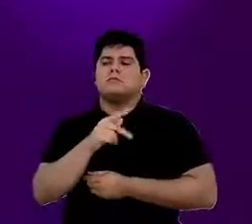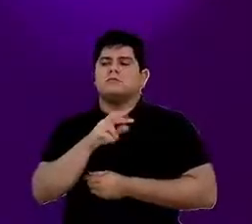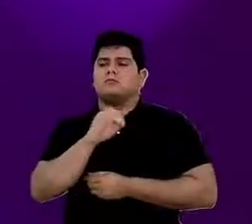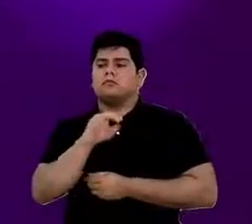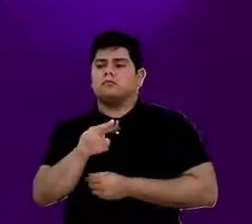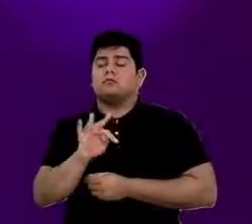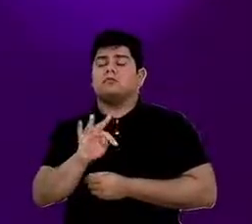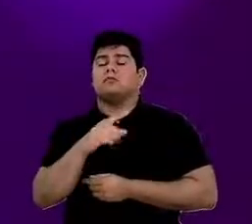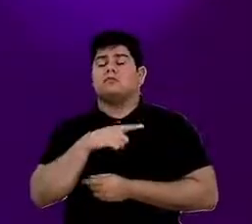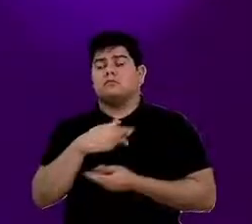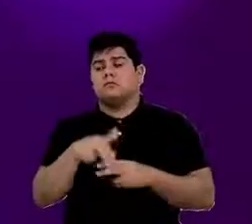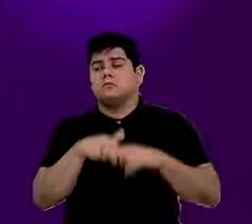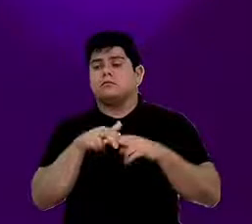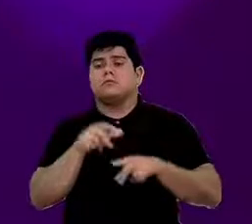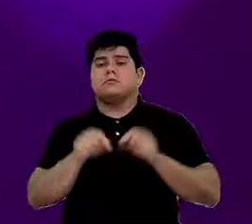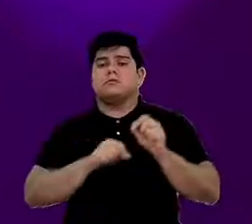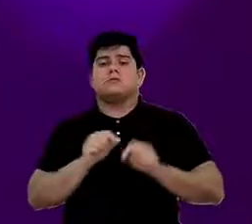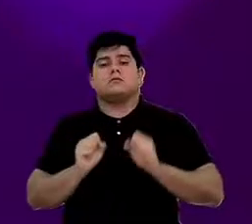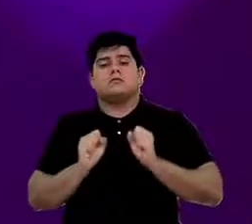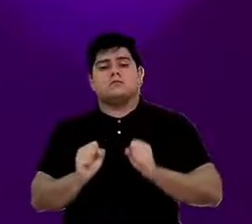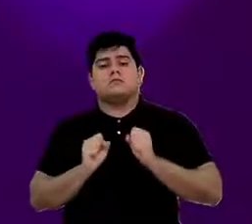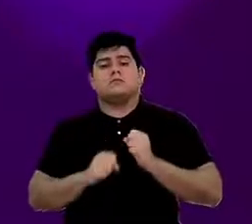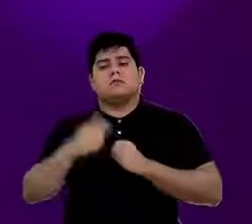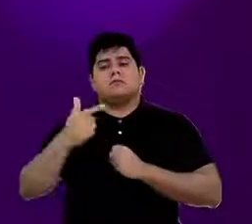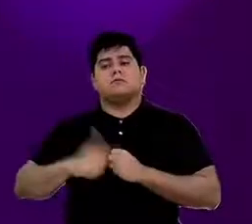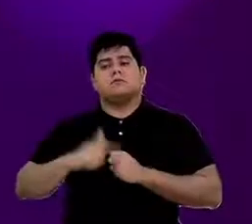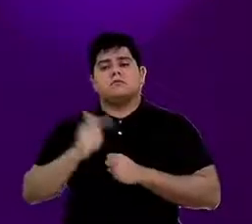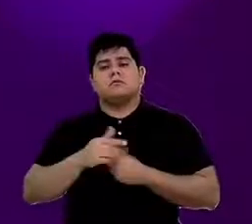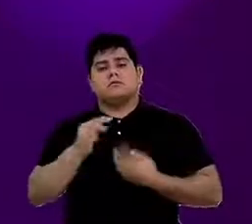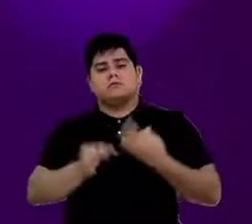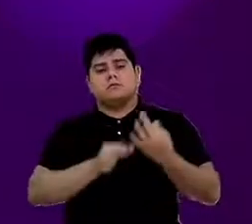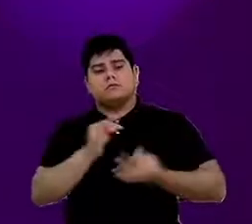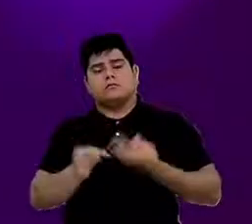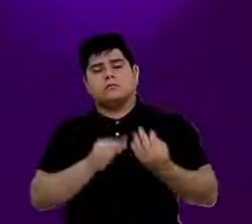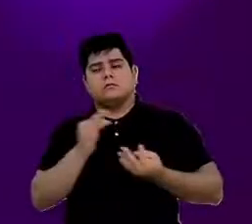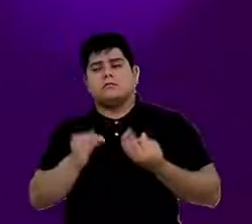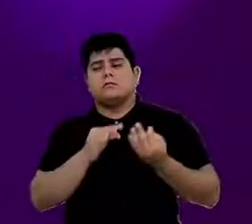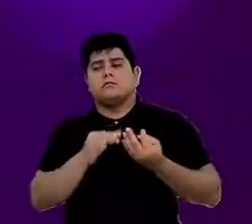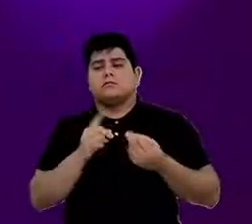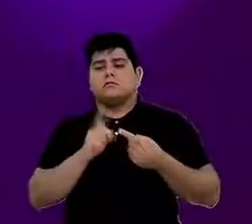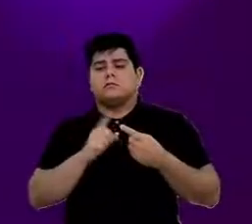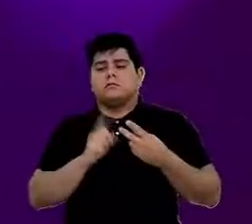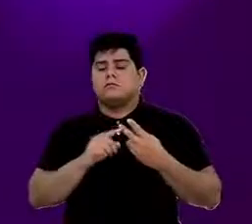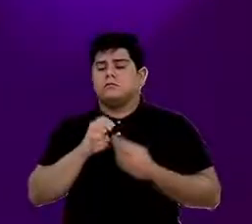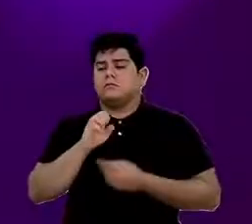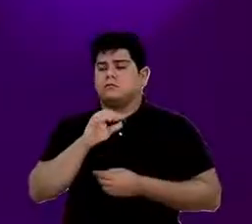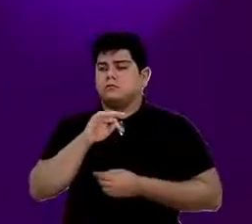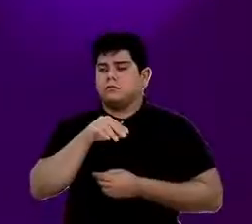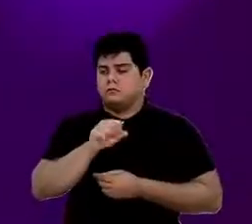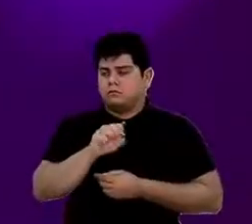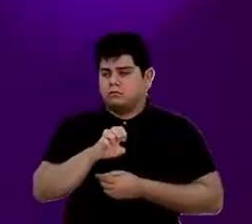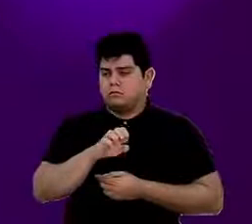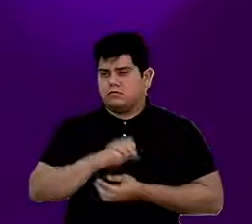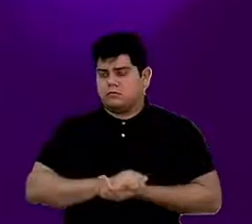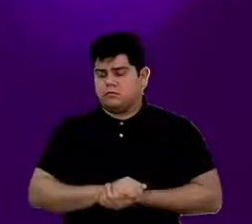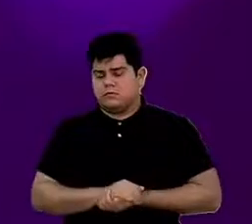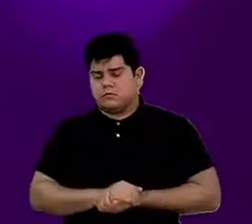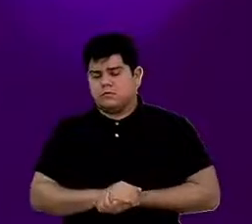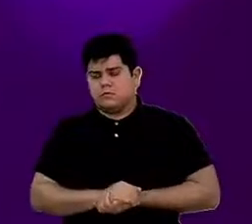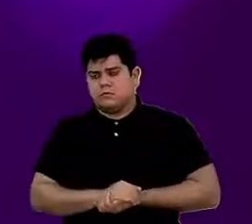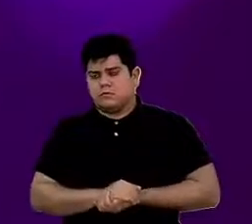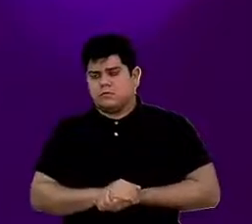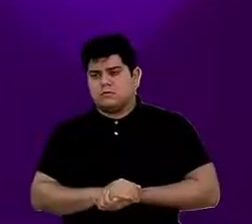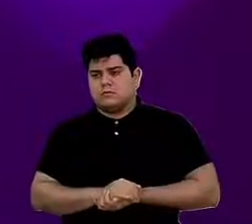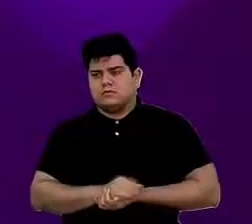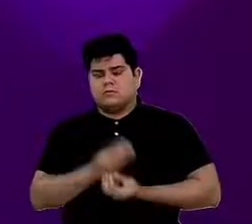vista o fato da gente poder cada vez mais tratar pacientes com estenose aórtica de maneira transcatéter, então como